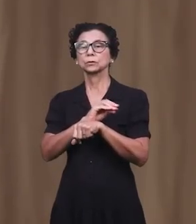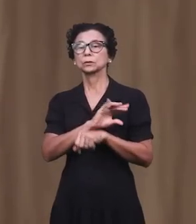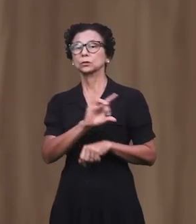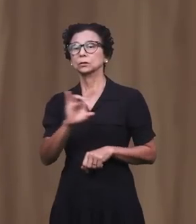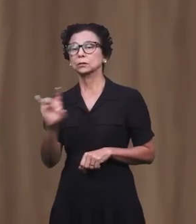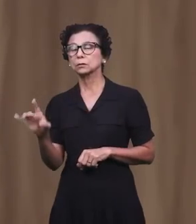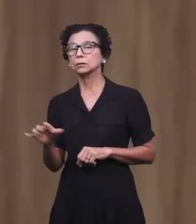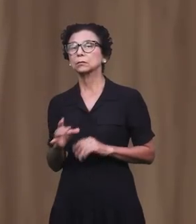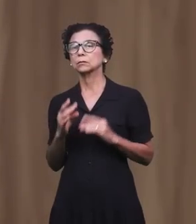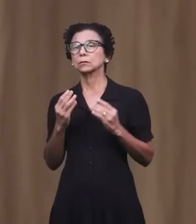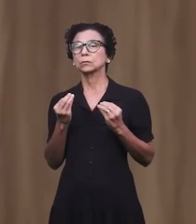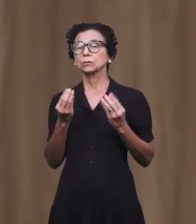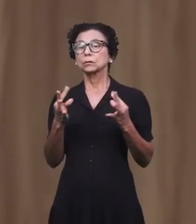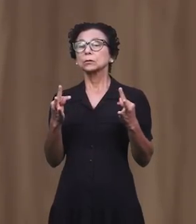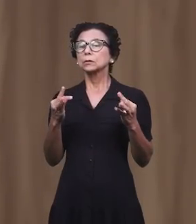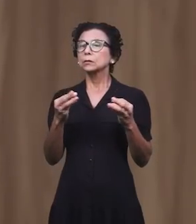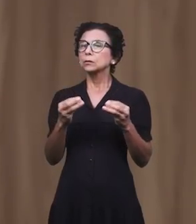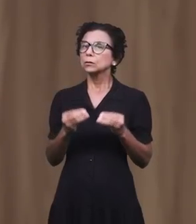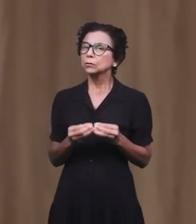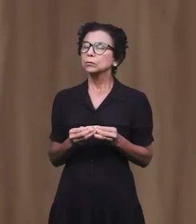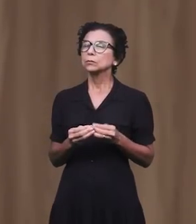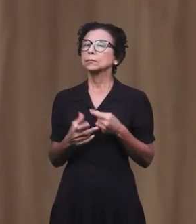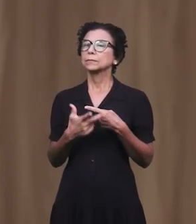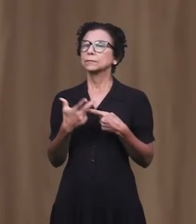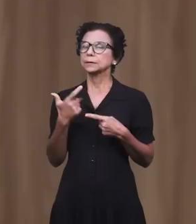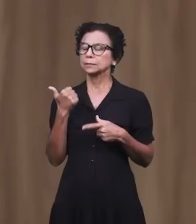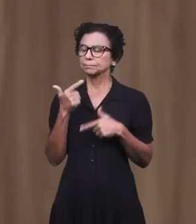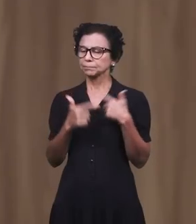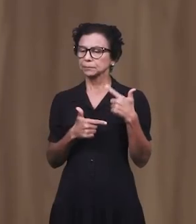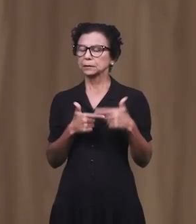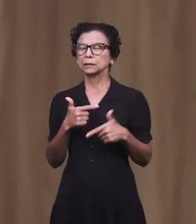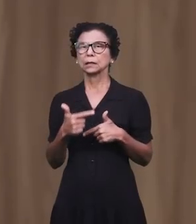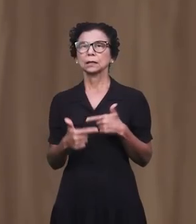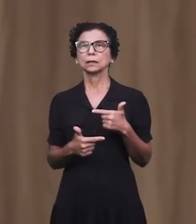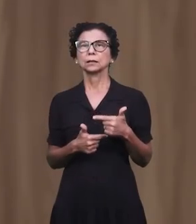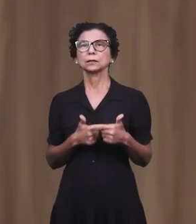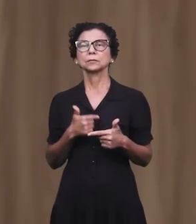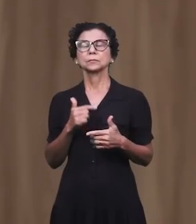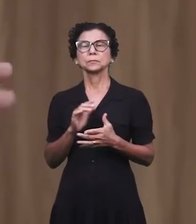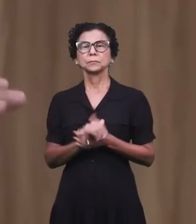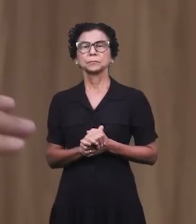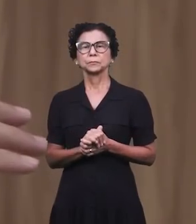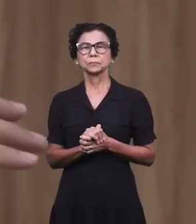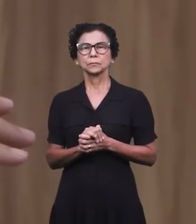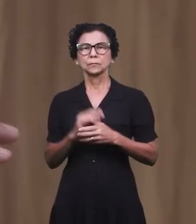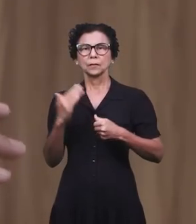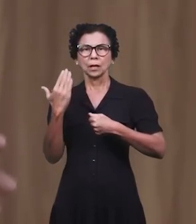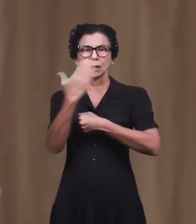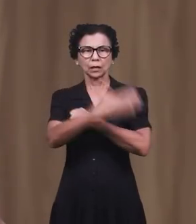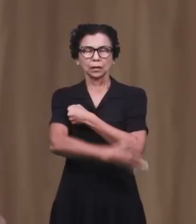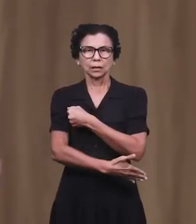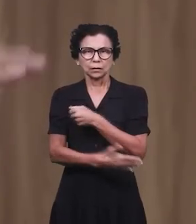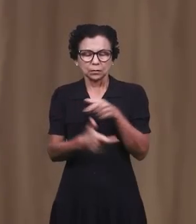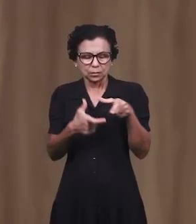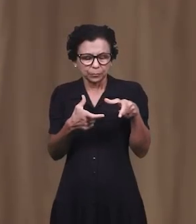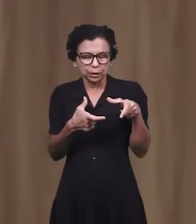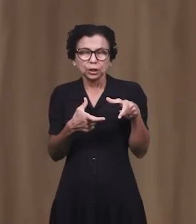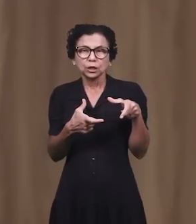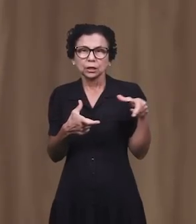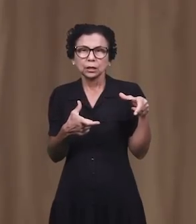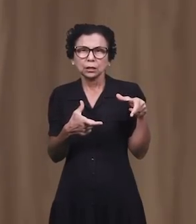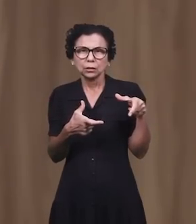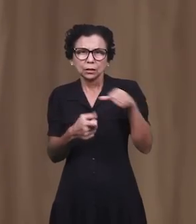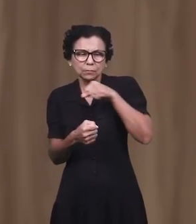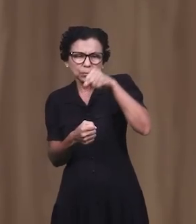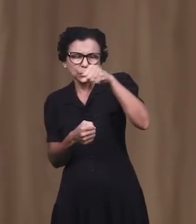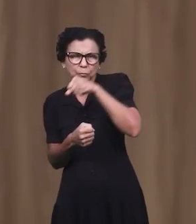recursos que Ele nos dá, nós conseguimos vencer todas as batalhas. E os broquéis, aquela arma tão rápida que